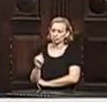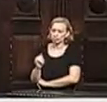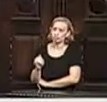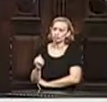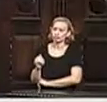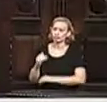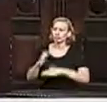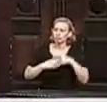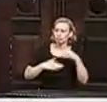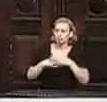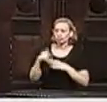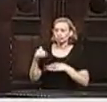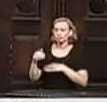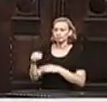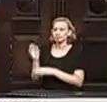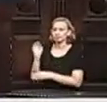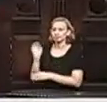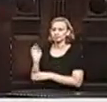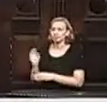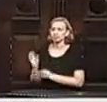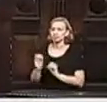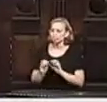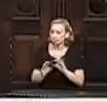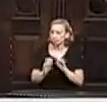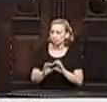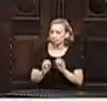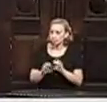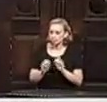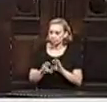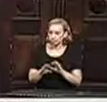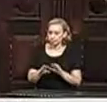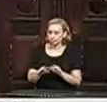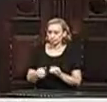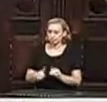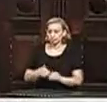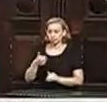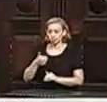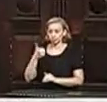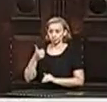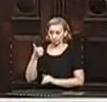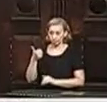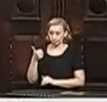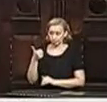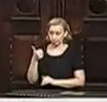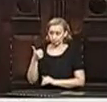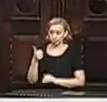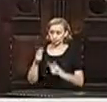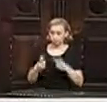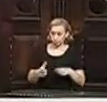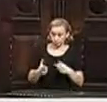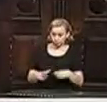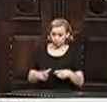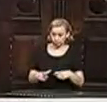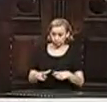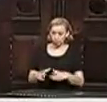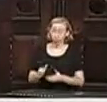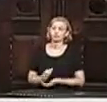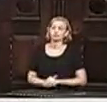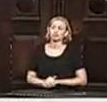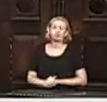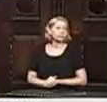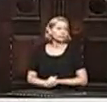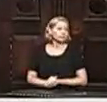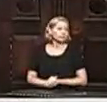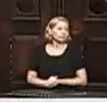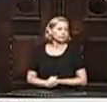educação. Isso é simples de organizar e daria maior transparência à execução dos recursos do Fundeb na